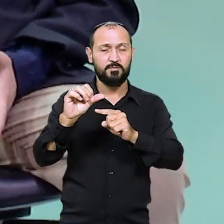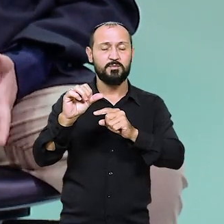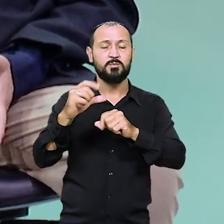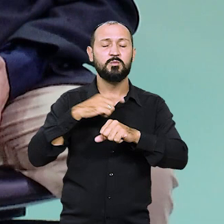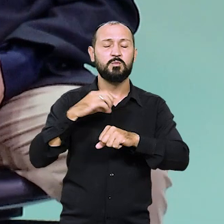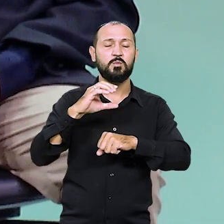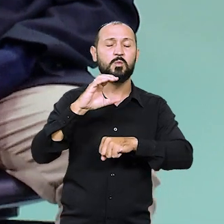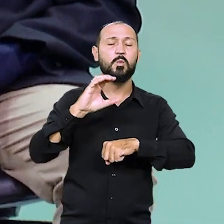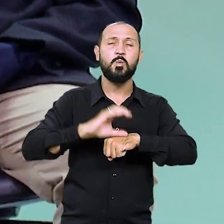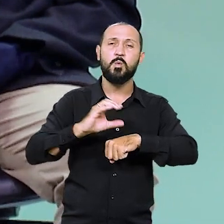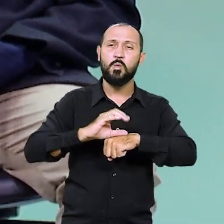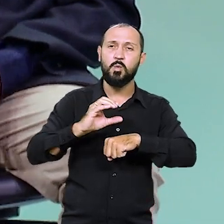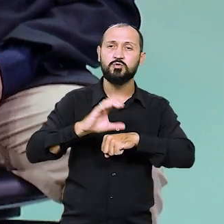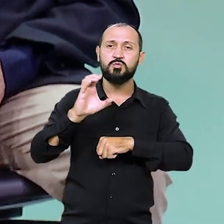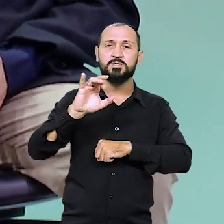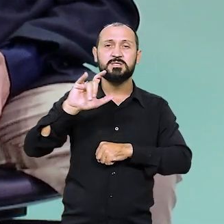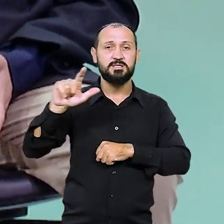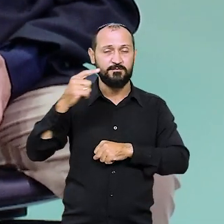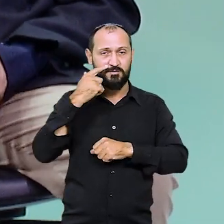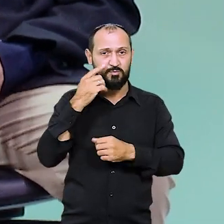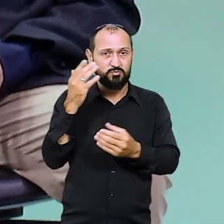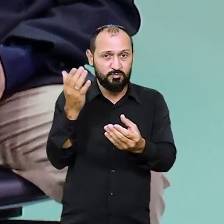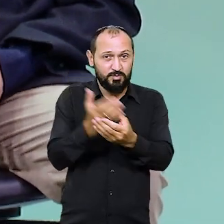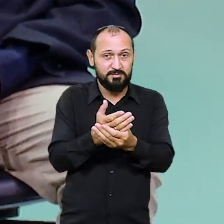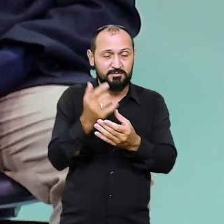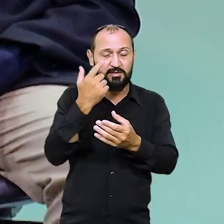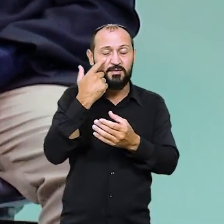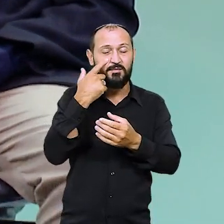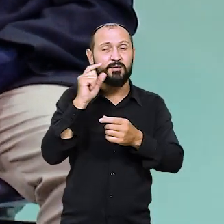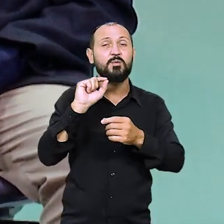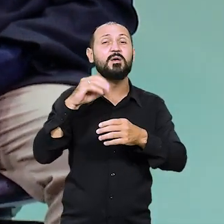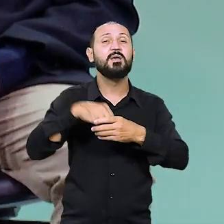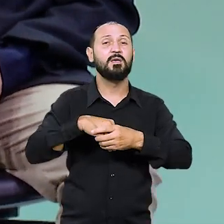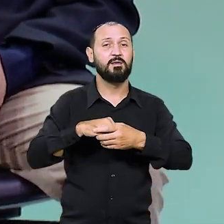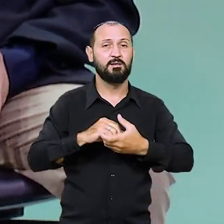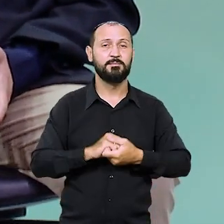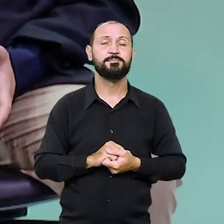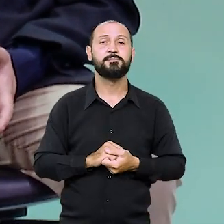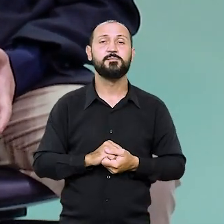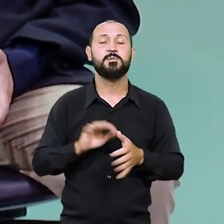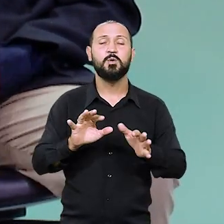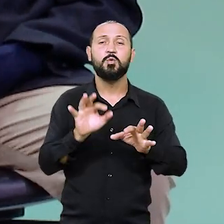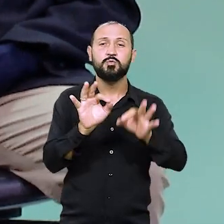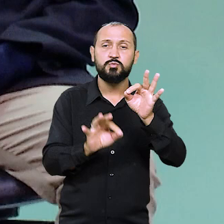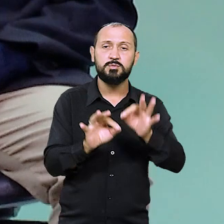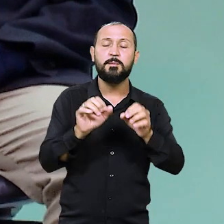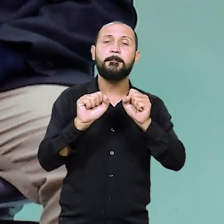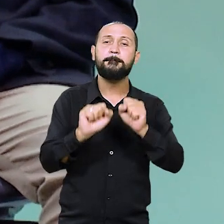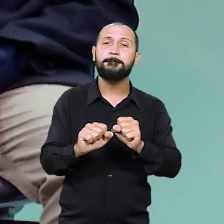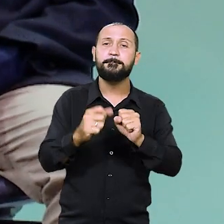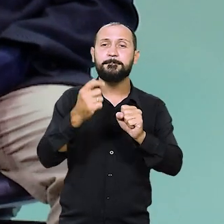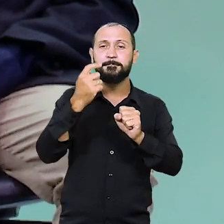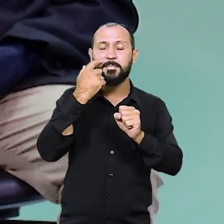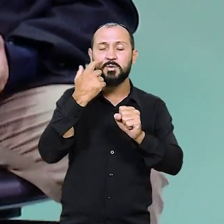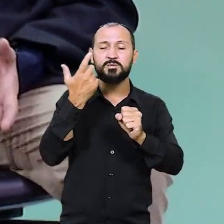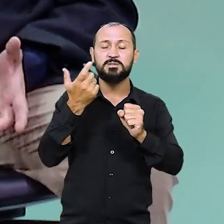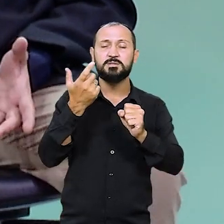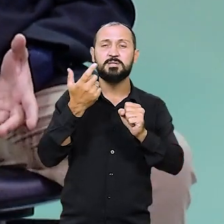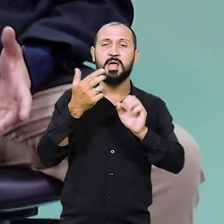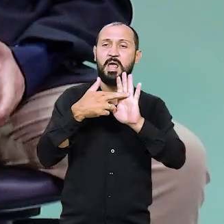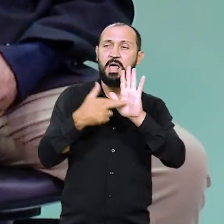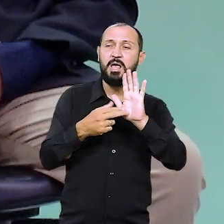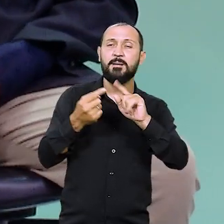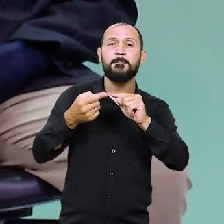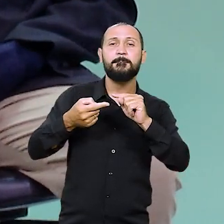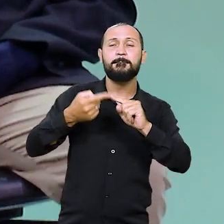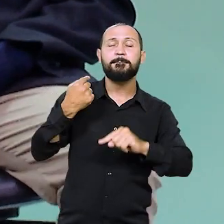a constitucionalidade do artigo 139, inciso 4 do Código de Processo Civil de 2015, que prevê,